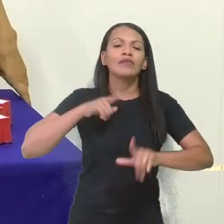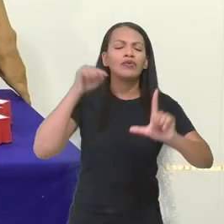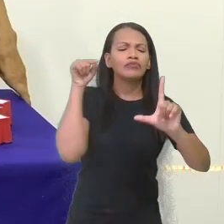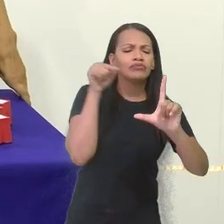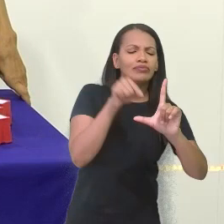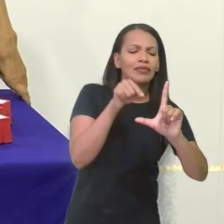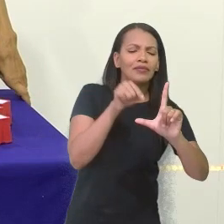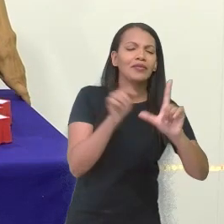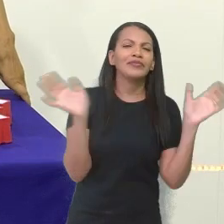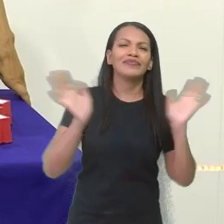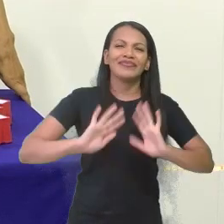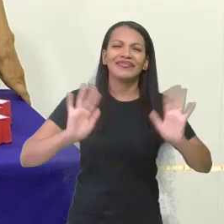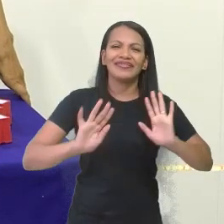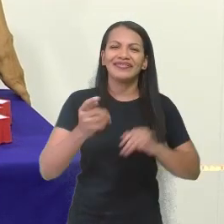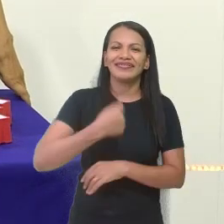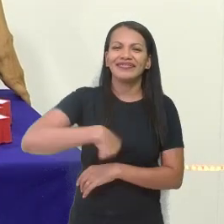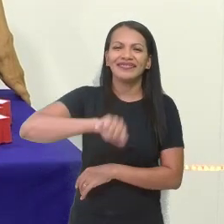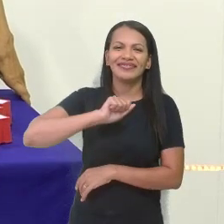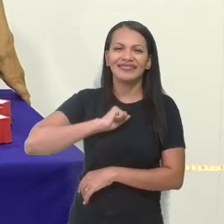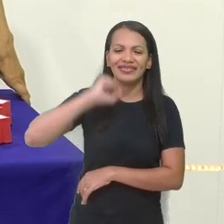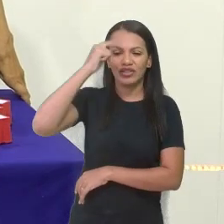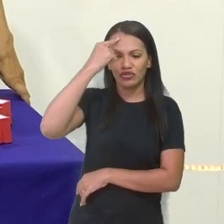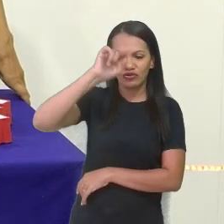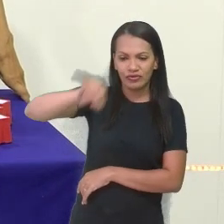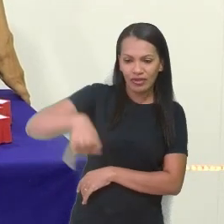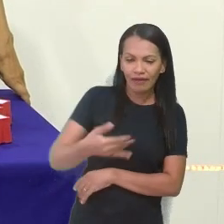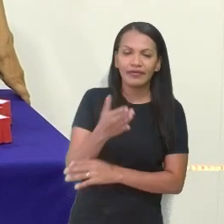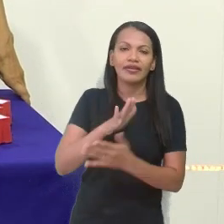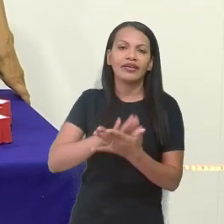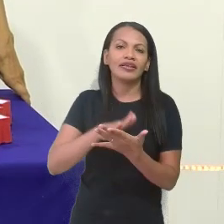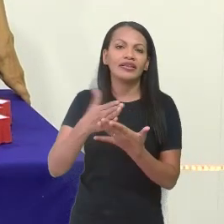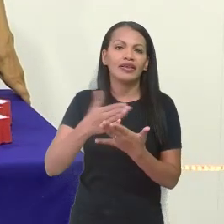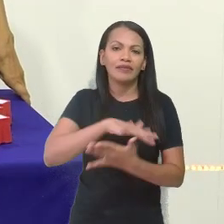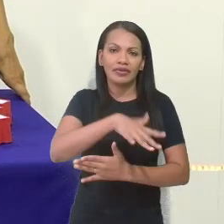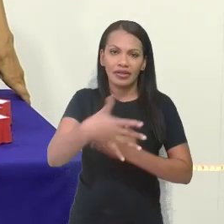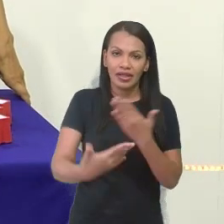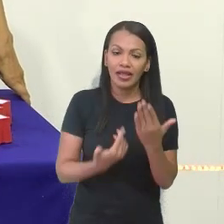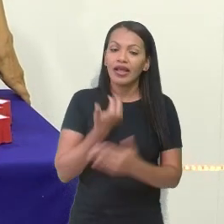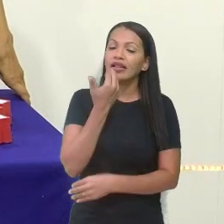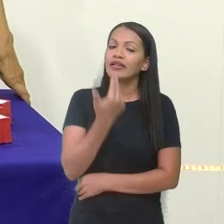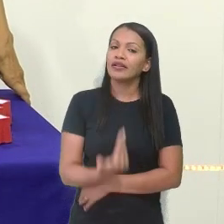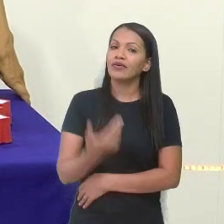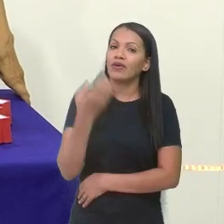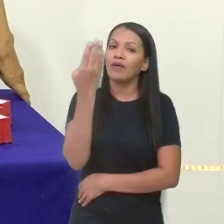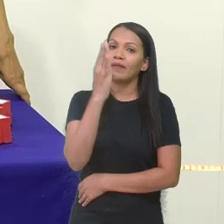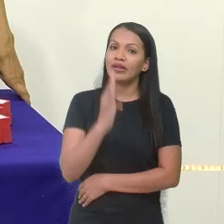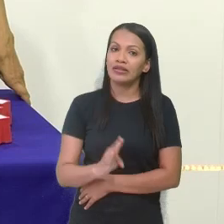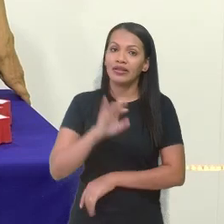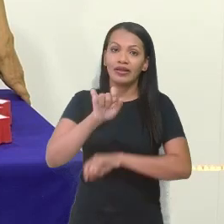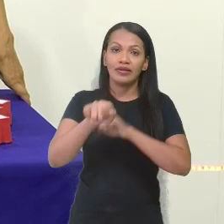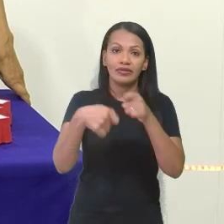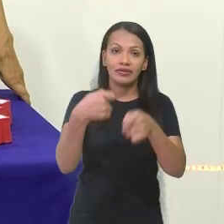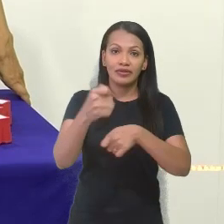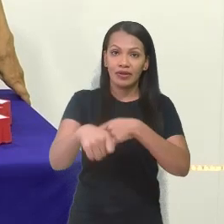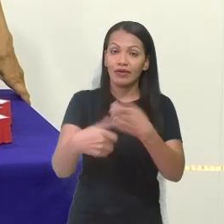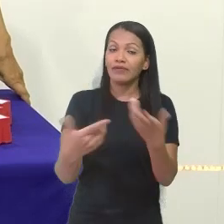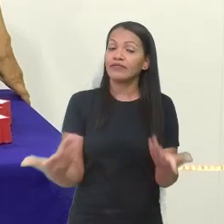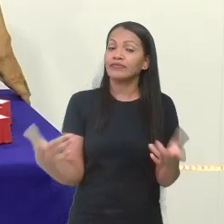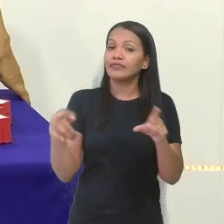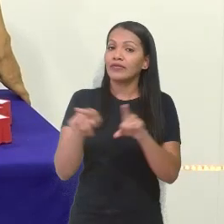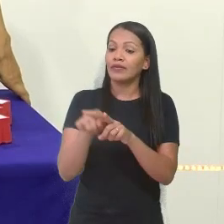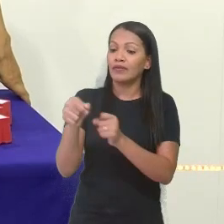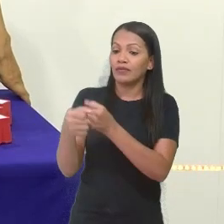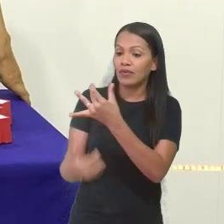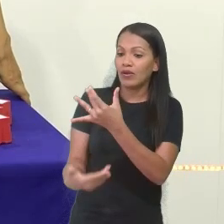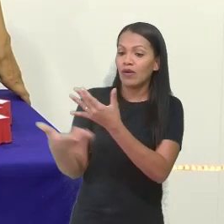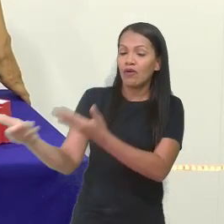está a Jéssica, que é intérprete de Libras, que é a língua brasileira de sinais. E no chat,